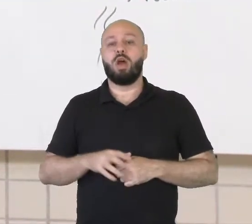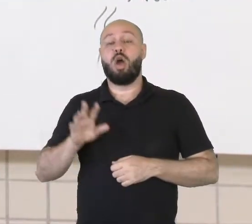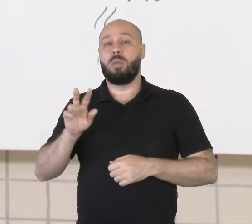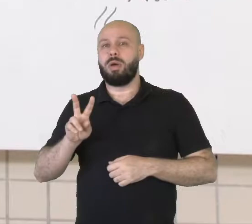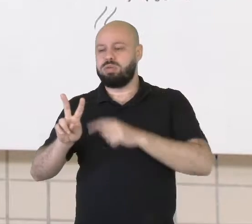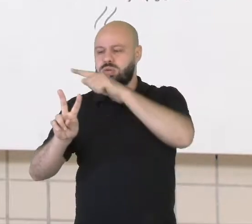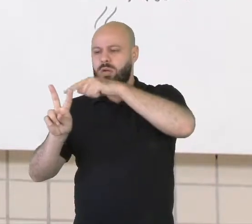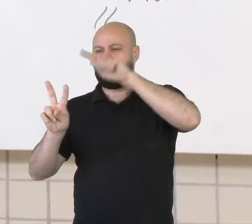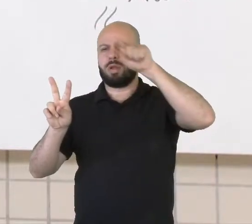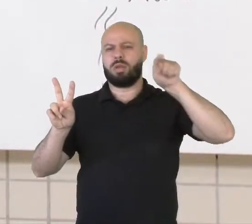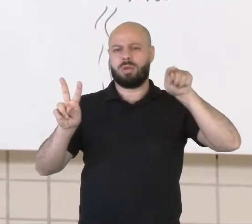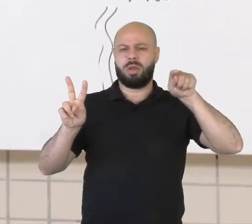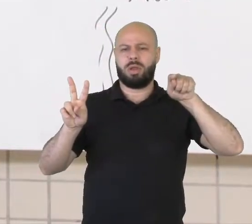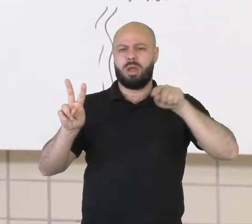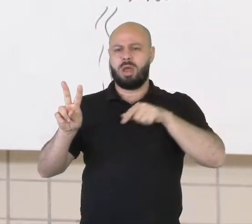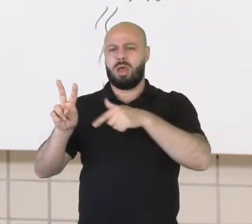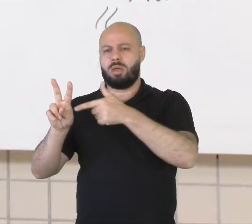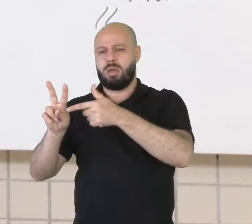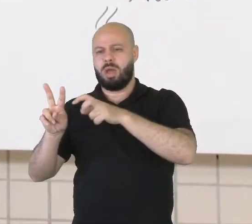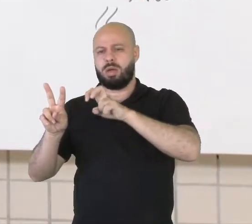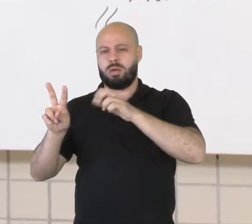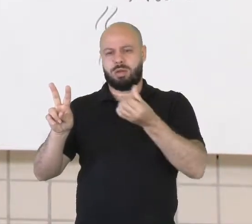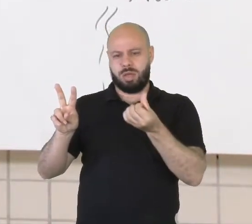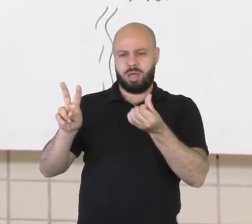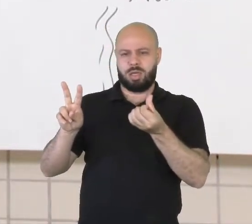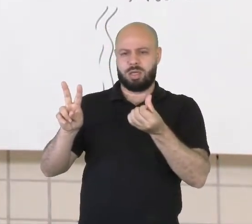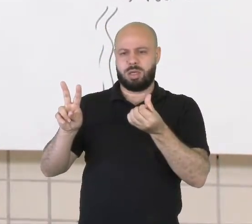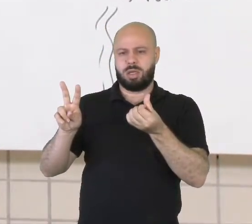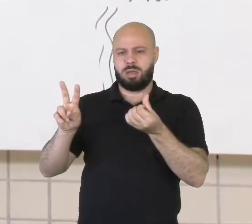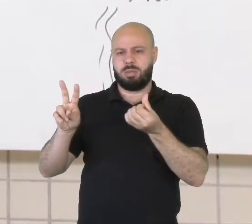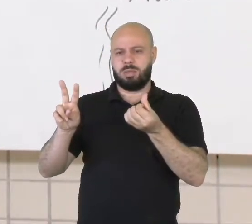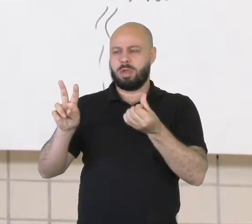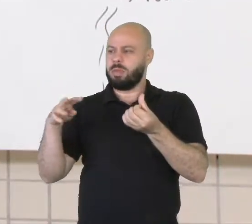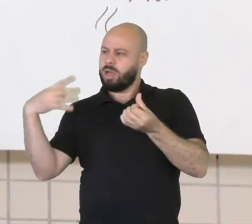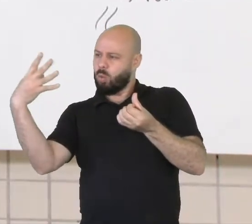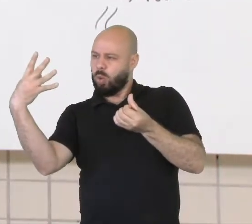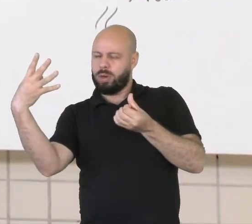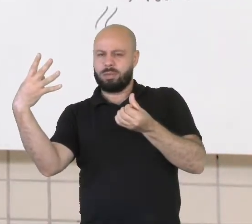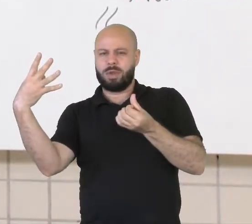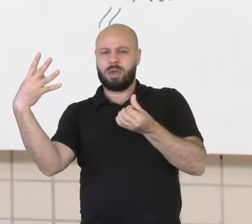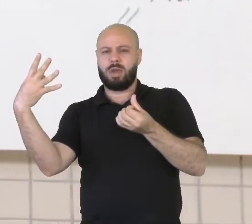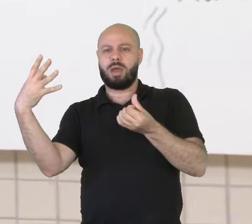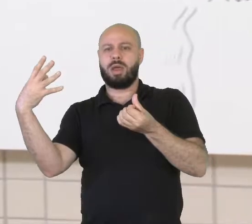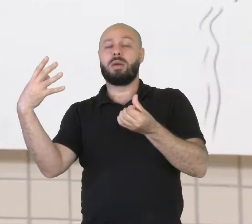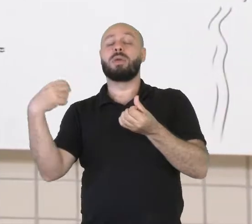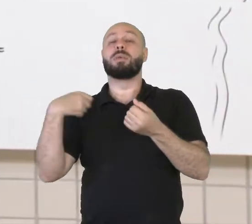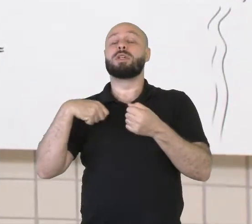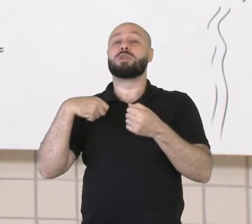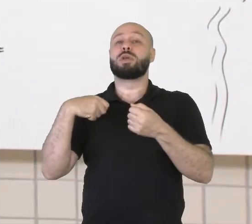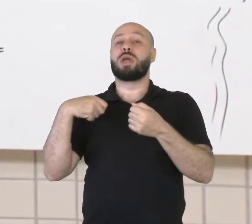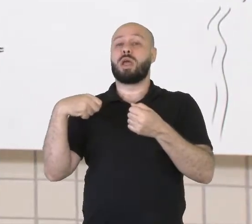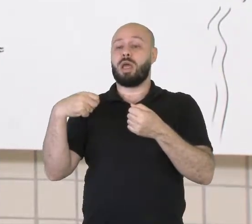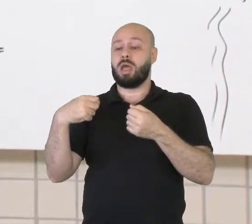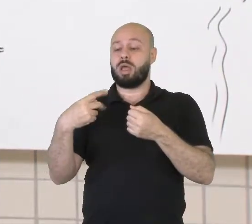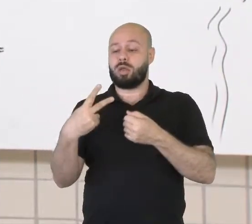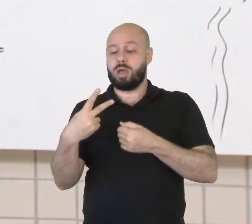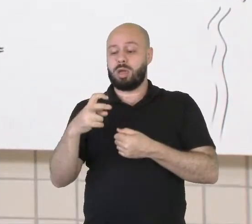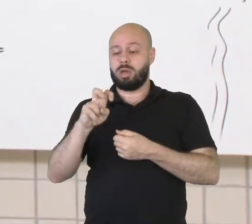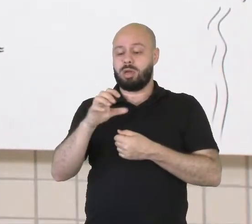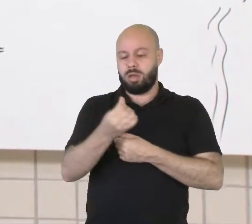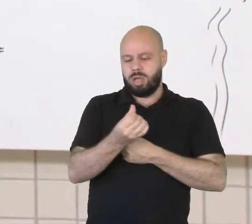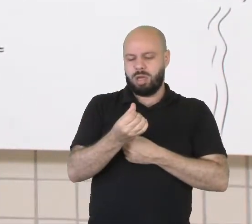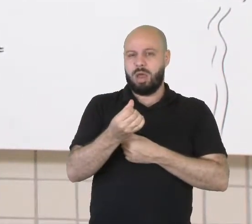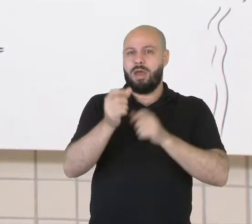256, raiz quarta de 256. Então a primeira coisa que eu vou fazer, a boa e velha fatoração de 256. Eu vou fazer aqui.